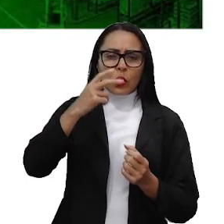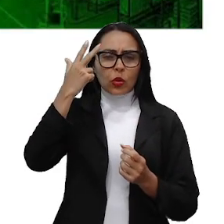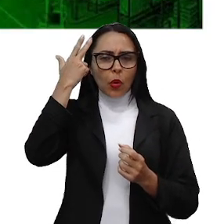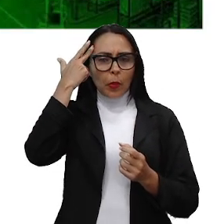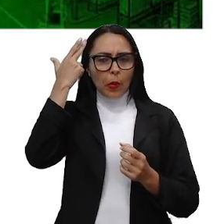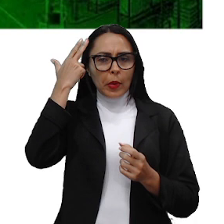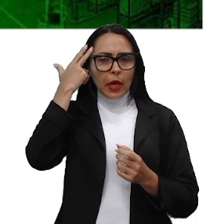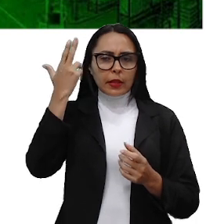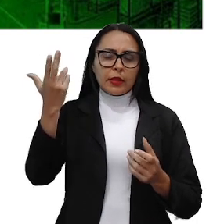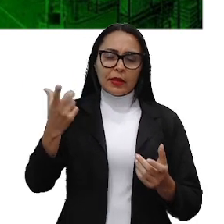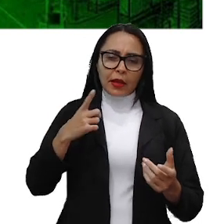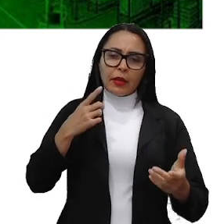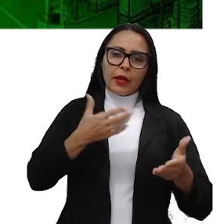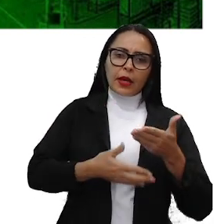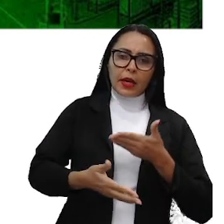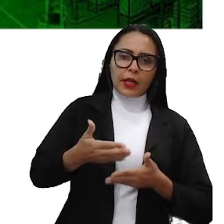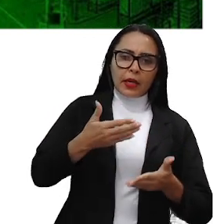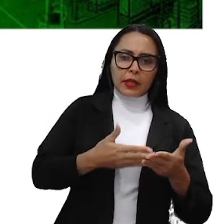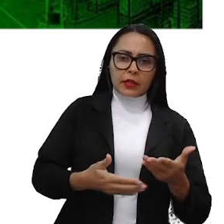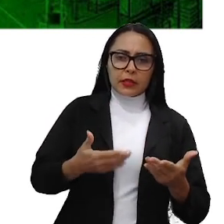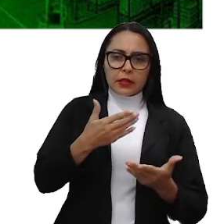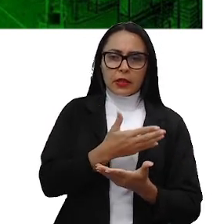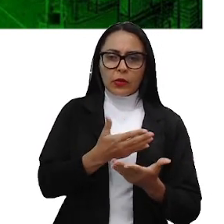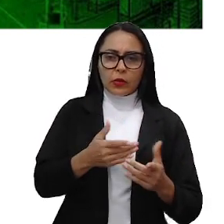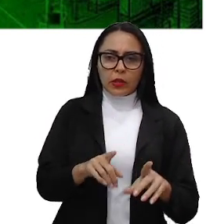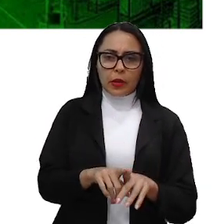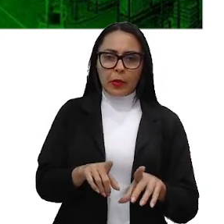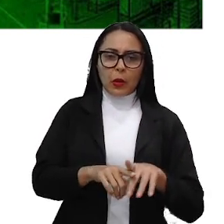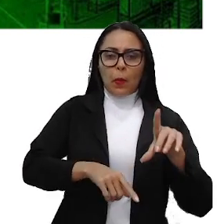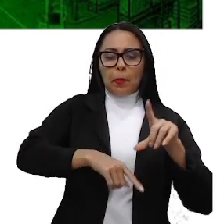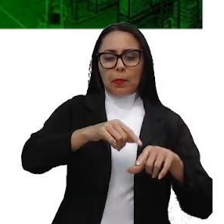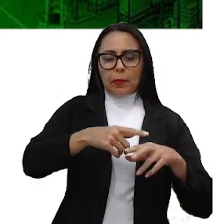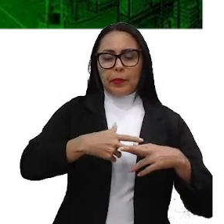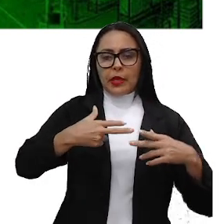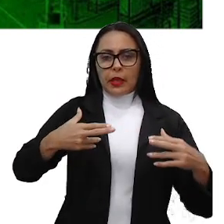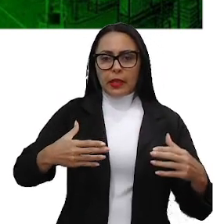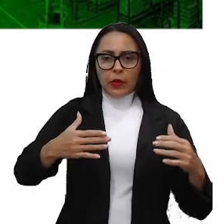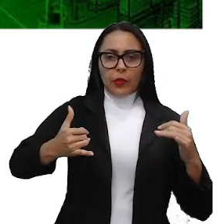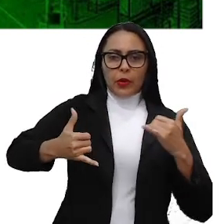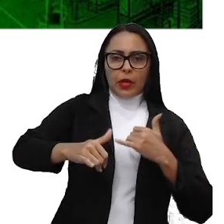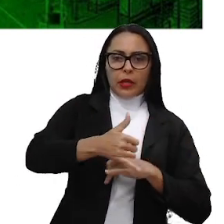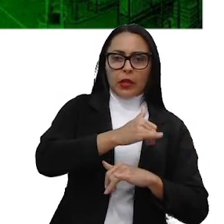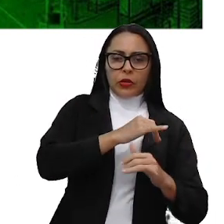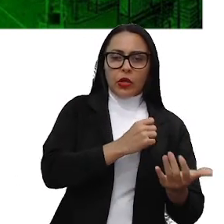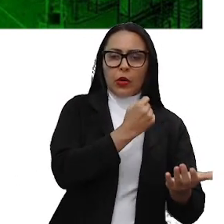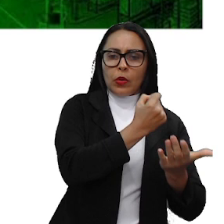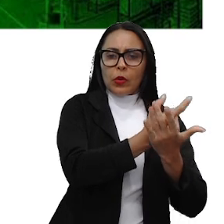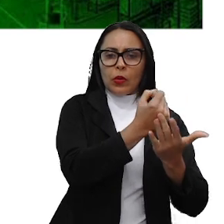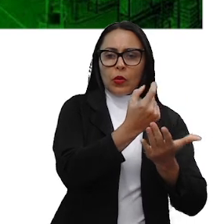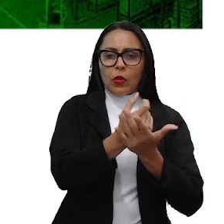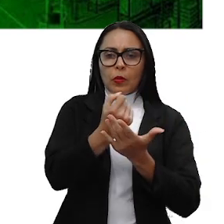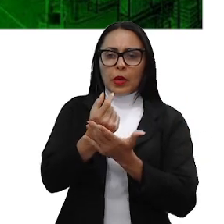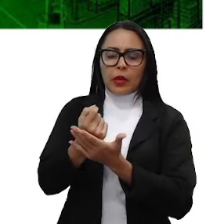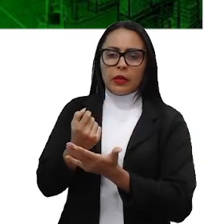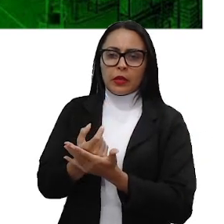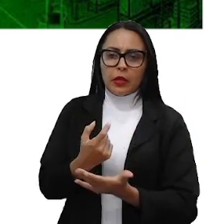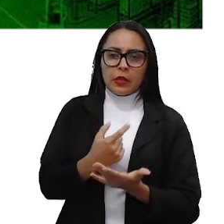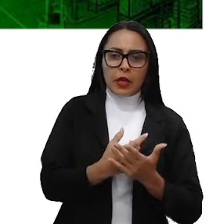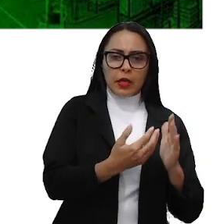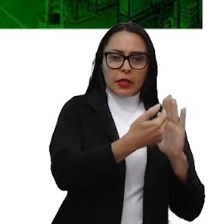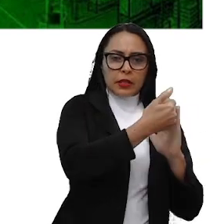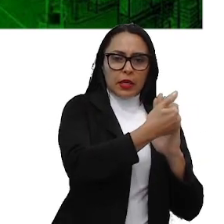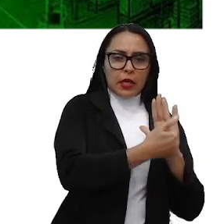está relacionado com custos envolvidos na operação, tais quais material, energia, compras,